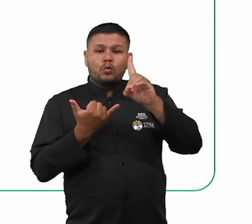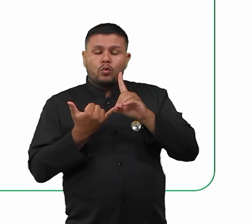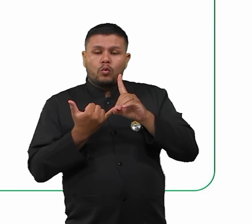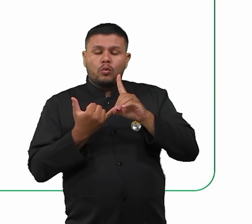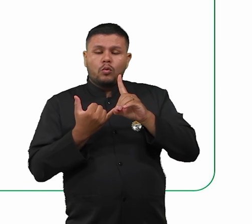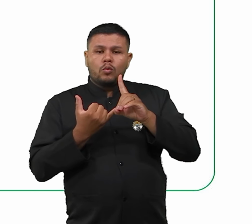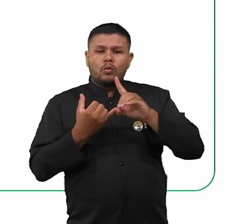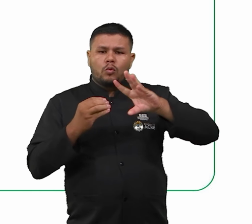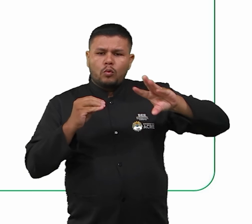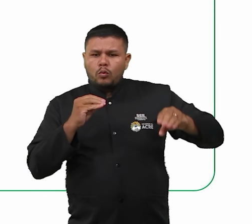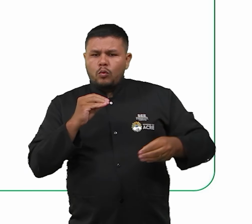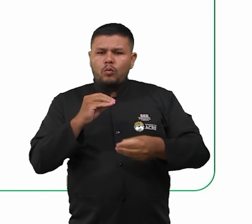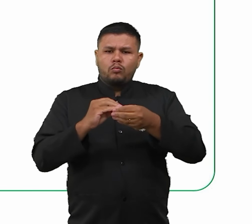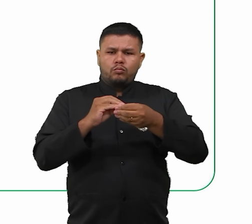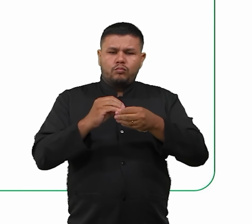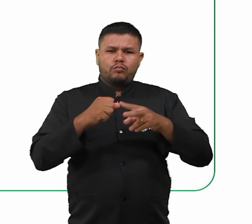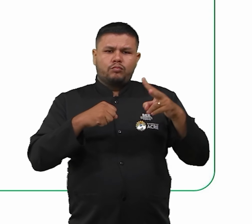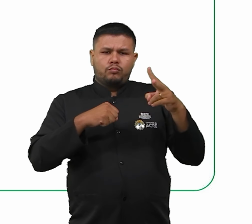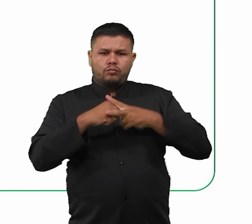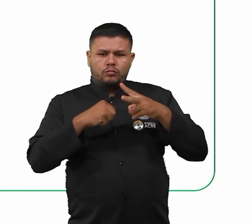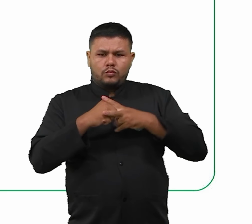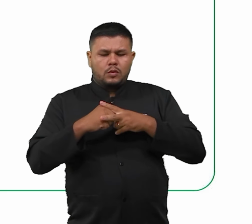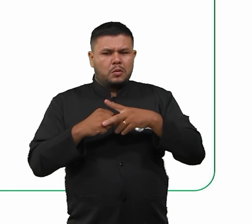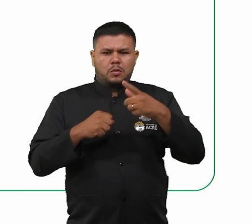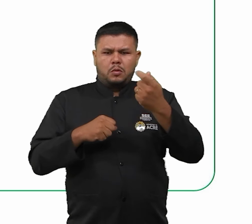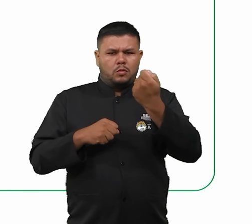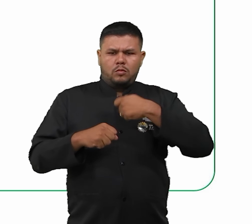de uma preposição. Eu sei.